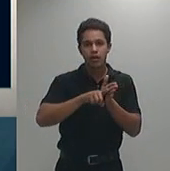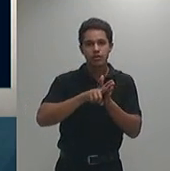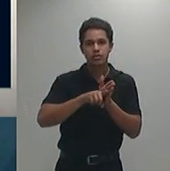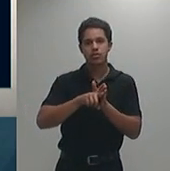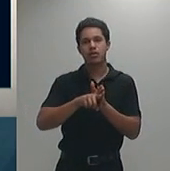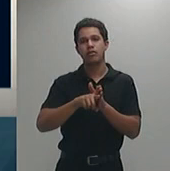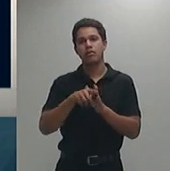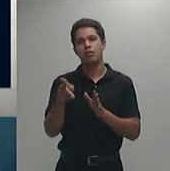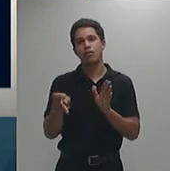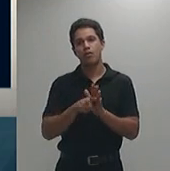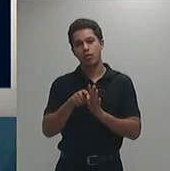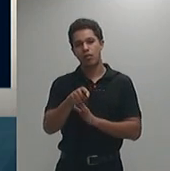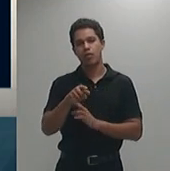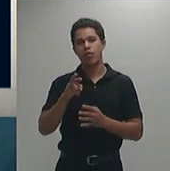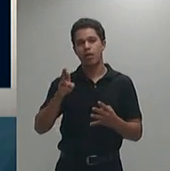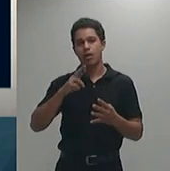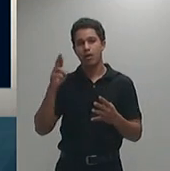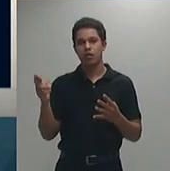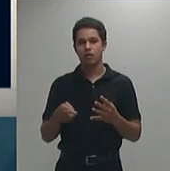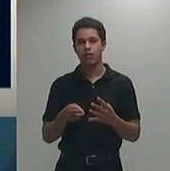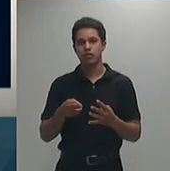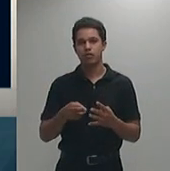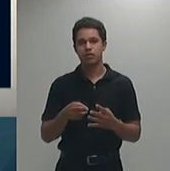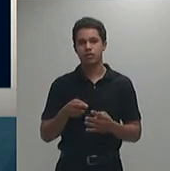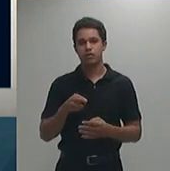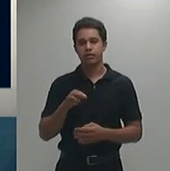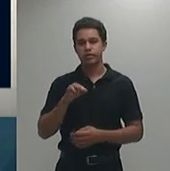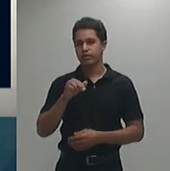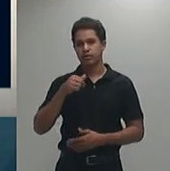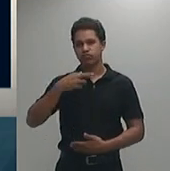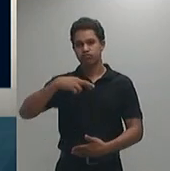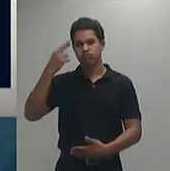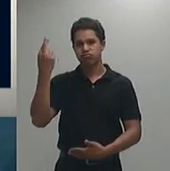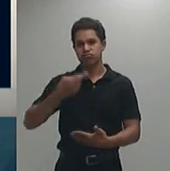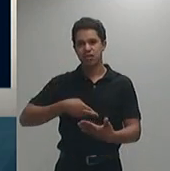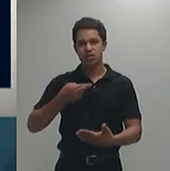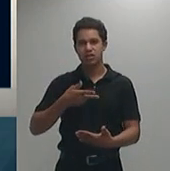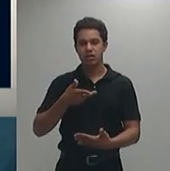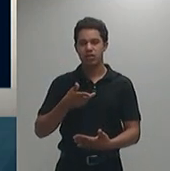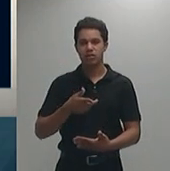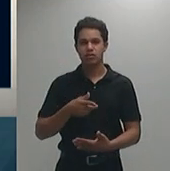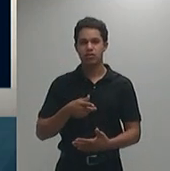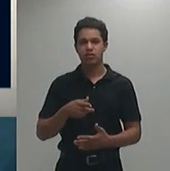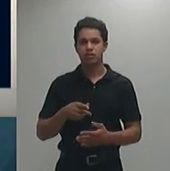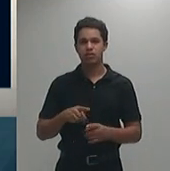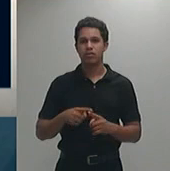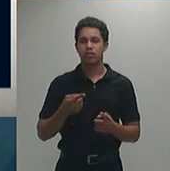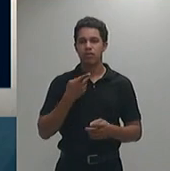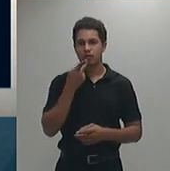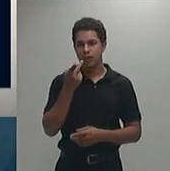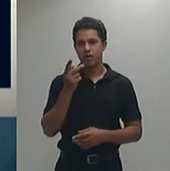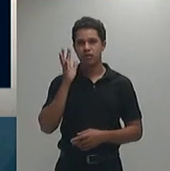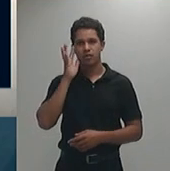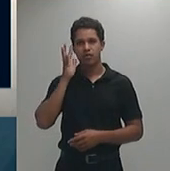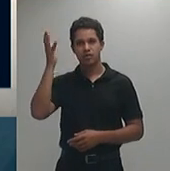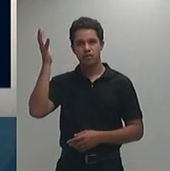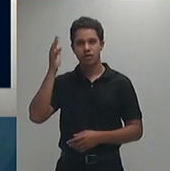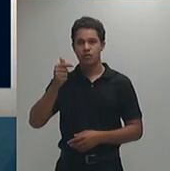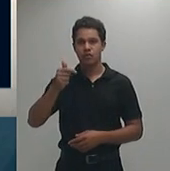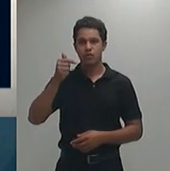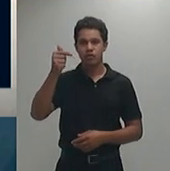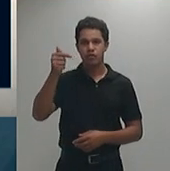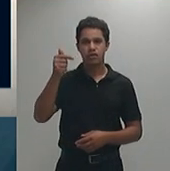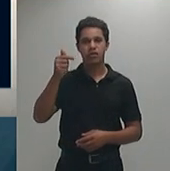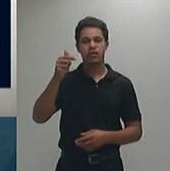ganhar alguma divergência ou rejeitando-os embargar curso Então procurando o resultado em no 7 embargos de declaração dos